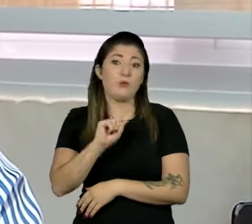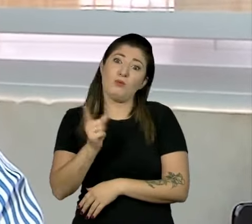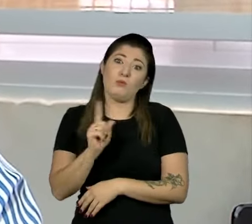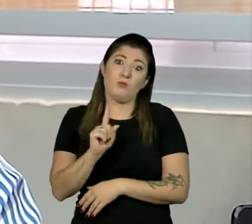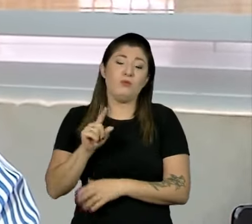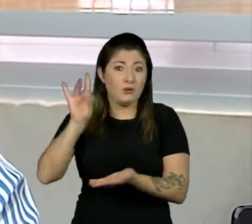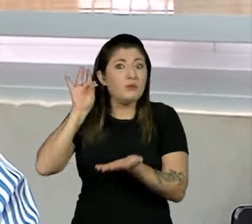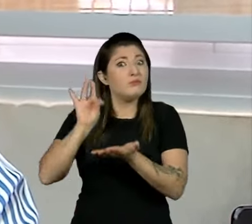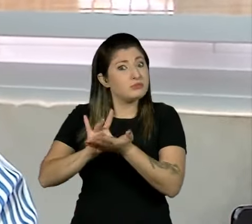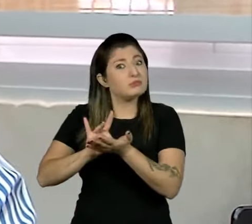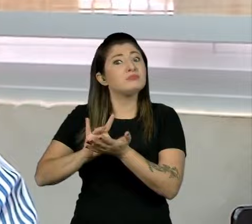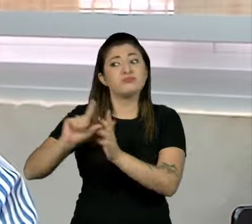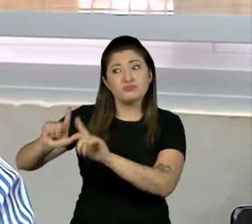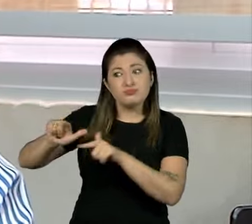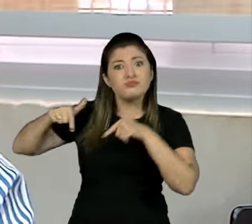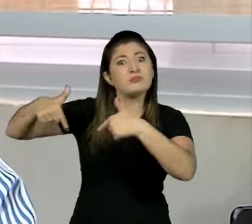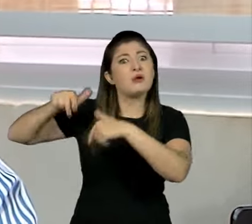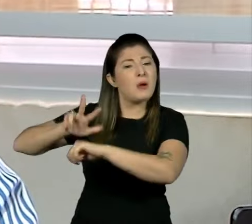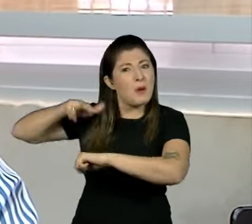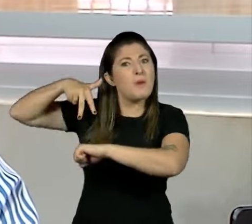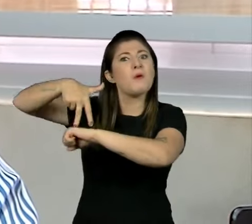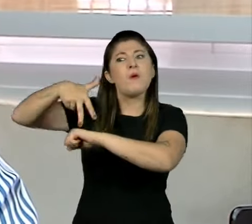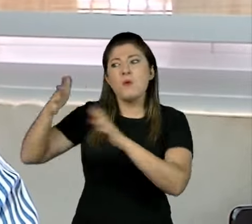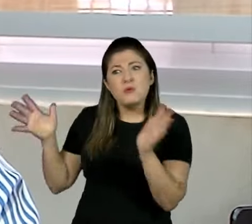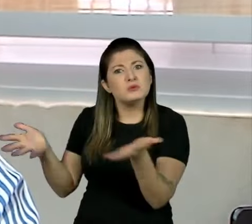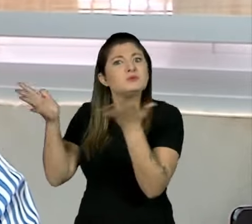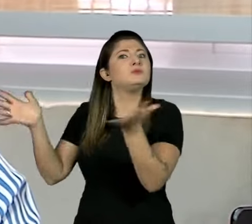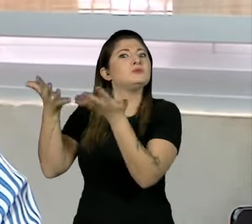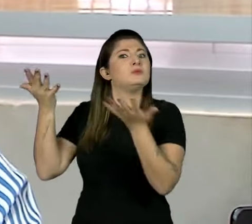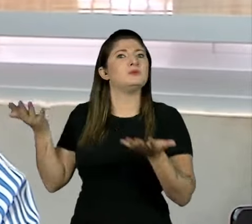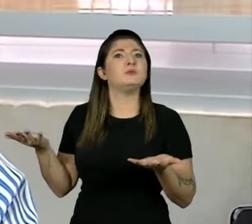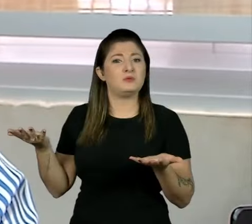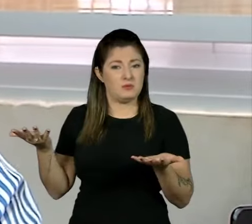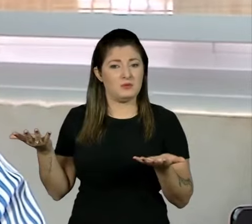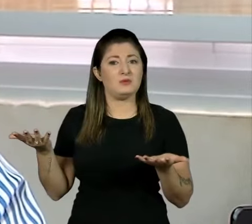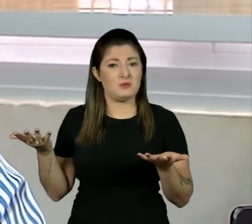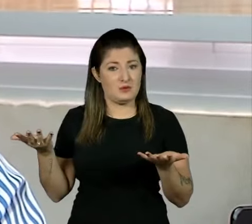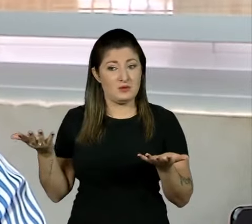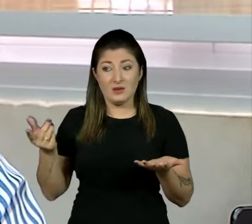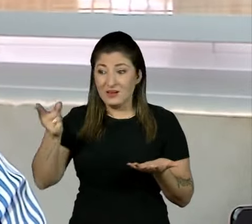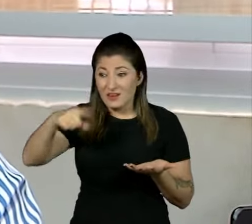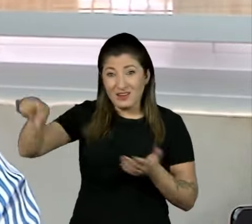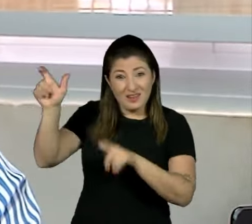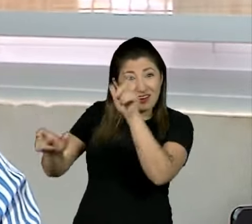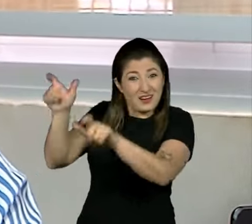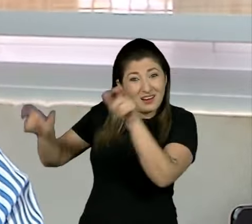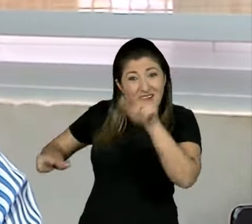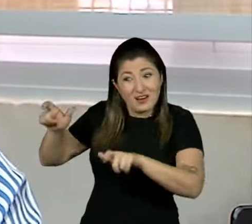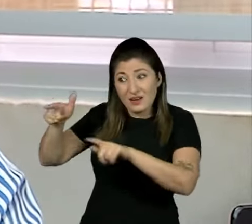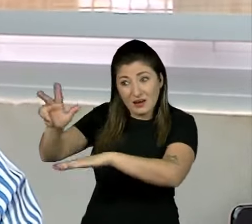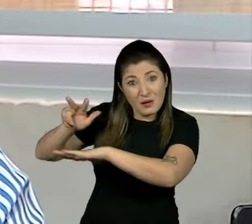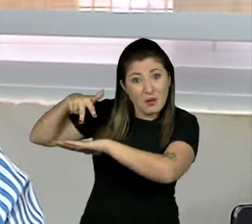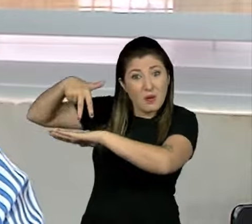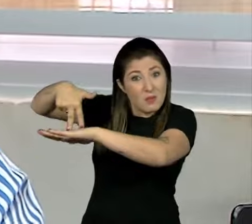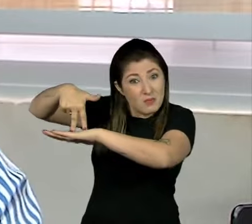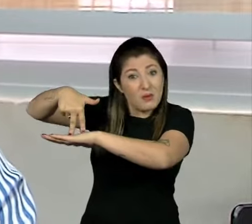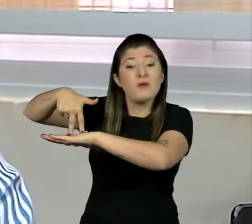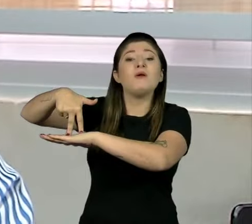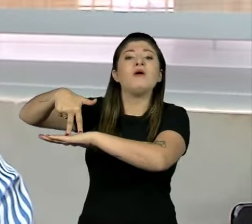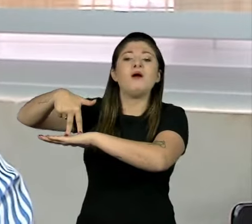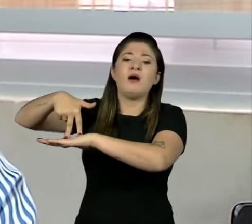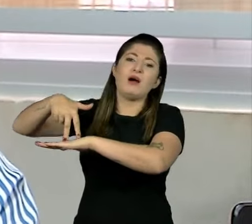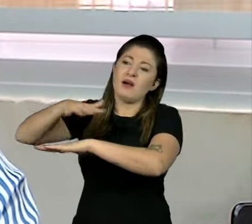sendo. Eu sempre estimulo vocês a ser. E a partir do momento que vocês são, tudo ao redor de